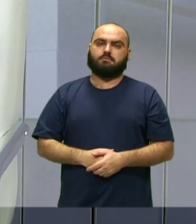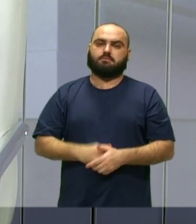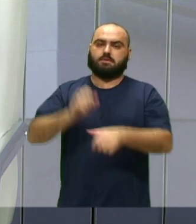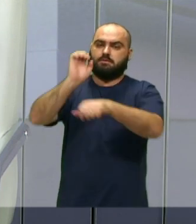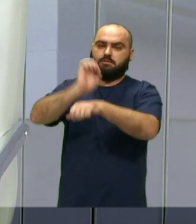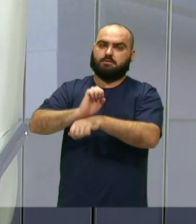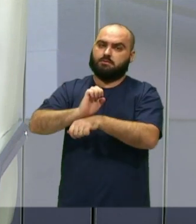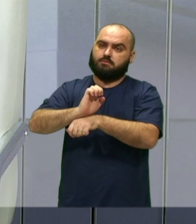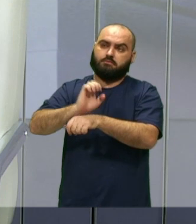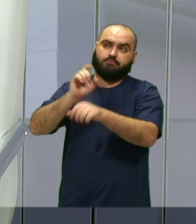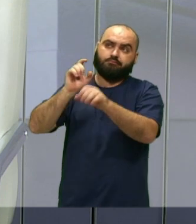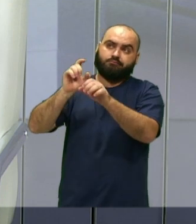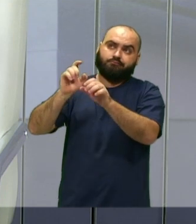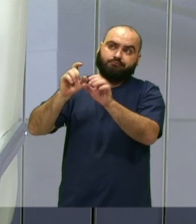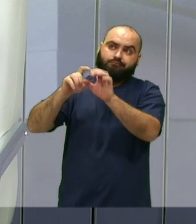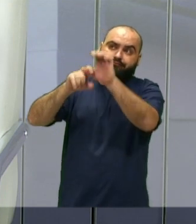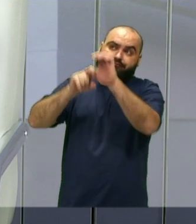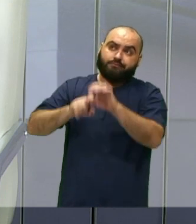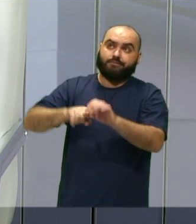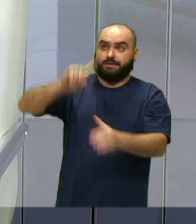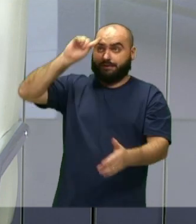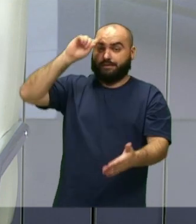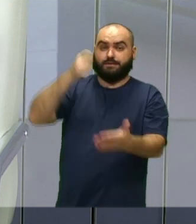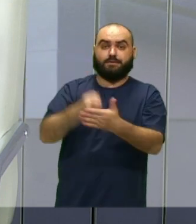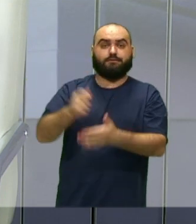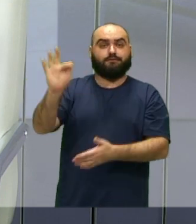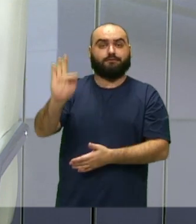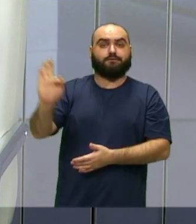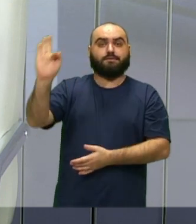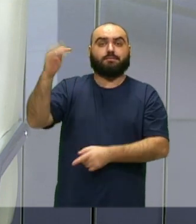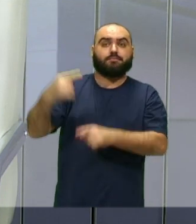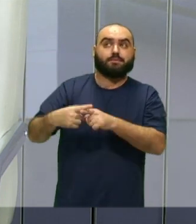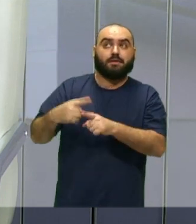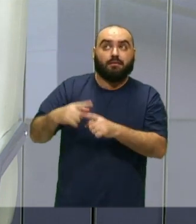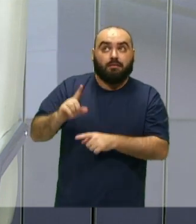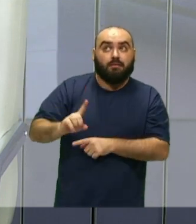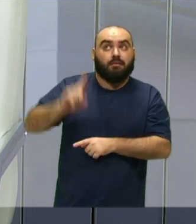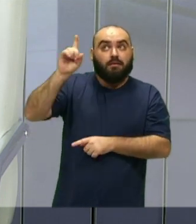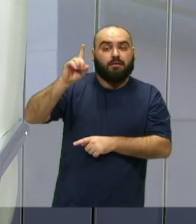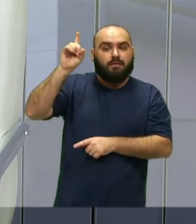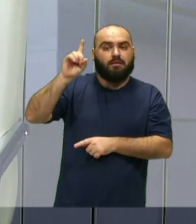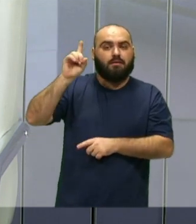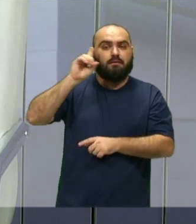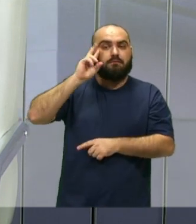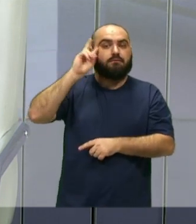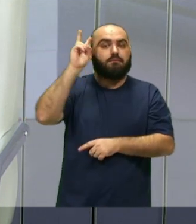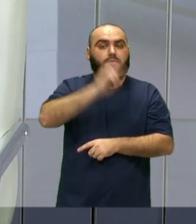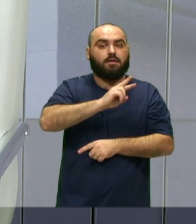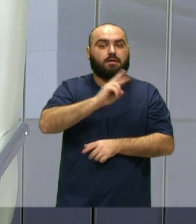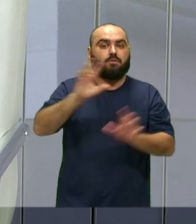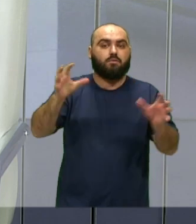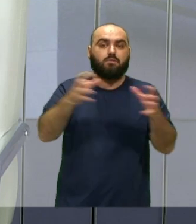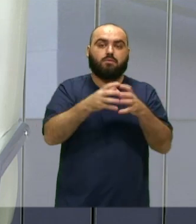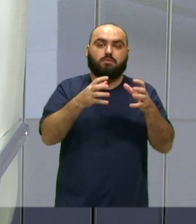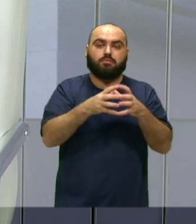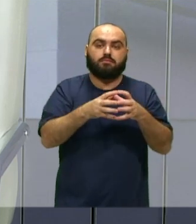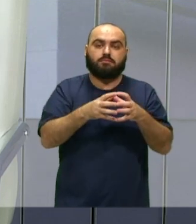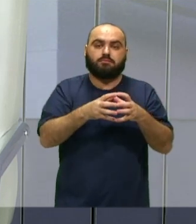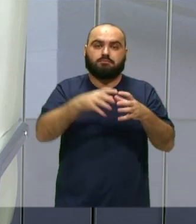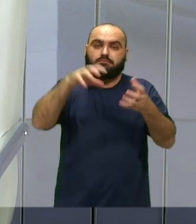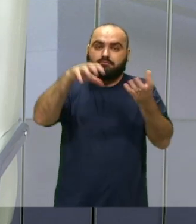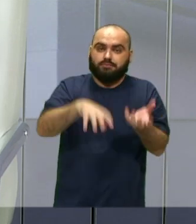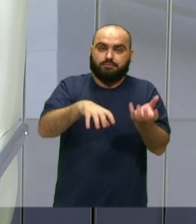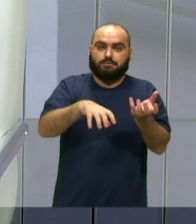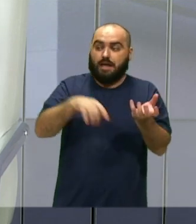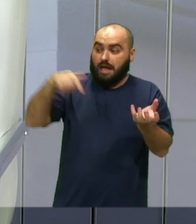das decisões a nível federal. Isso fica muito complicado porque lá em cima eles olham a composição do Congresso e